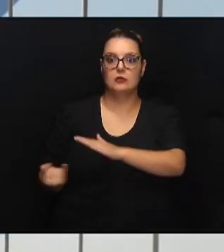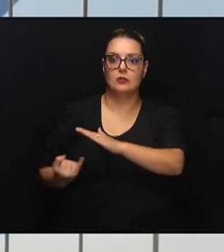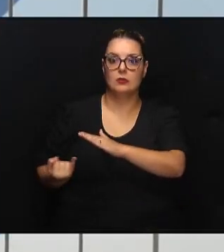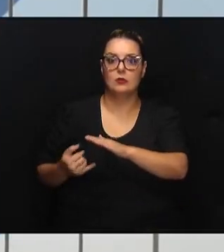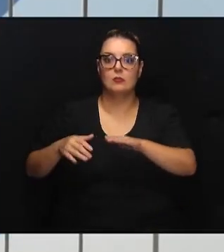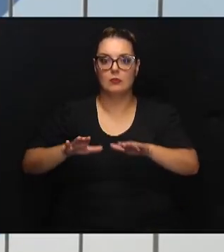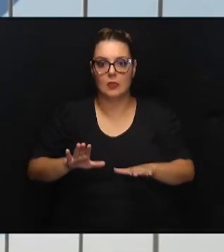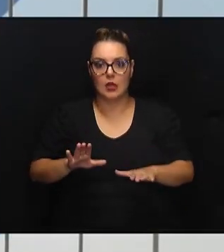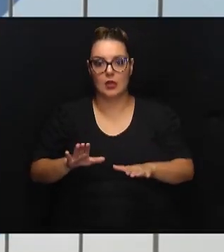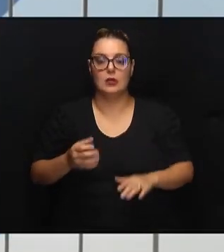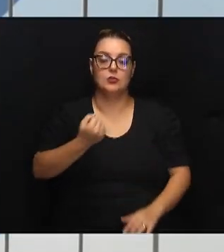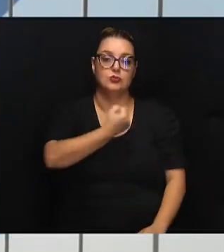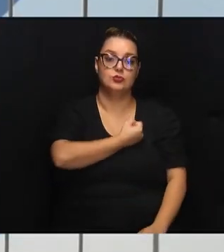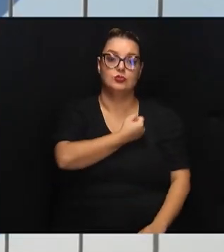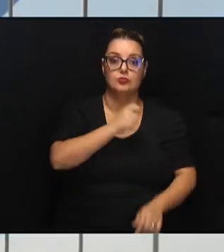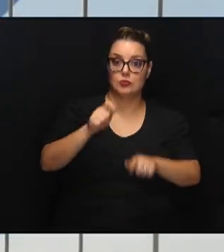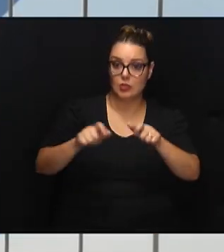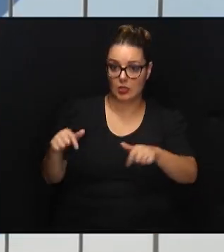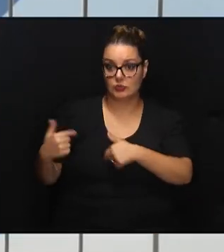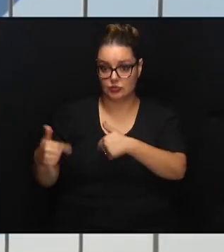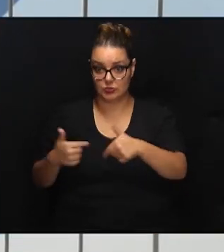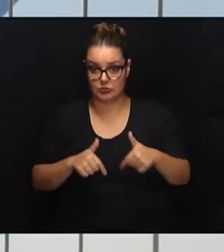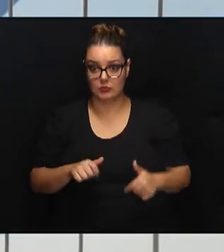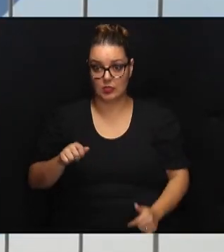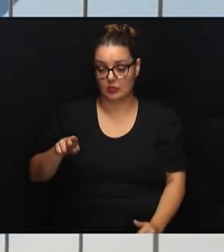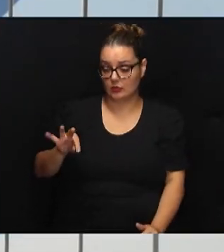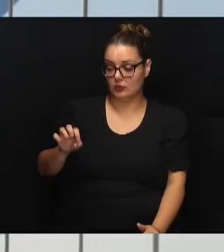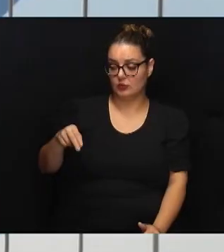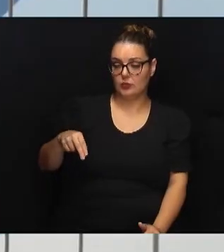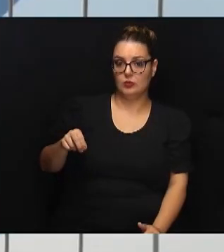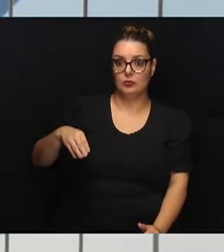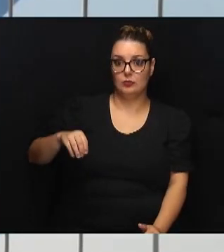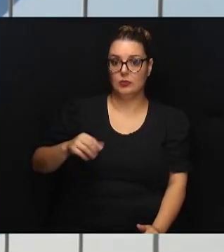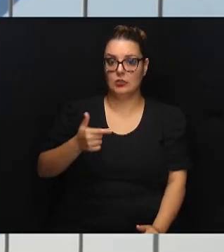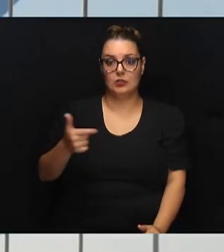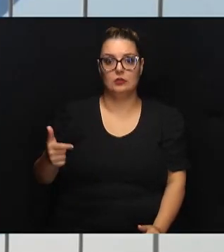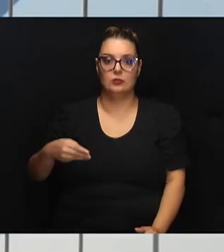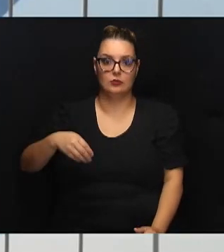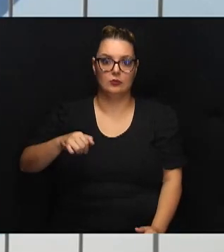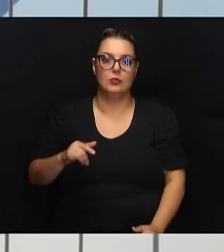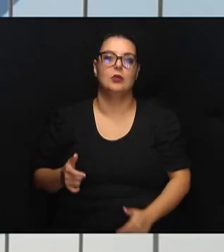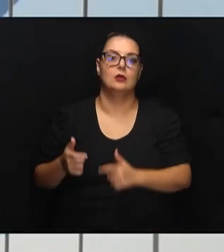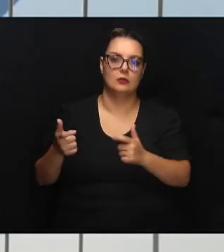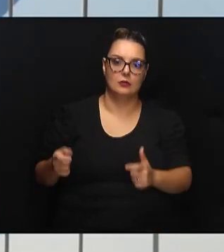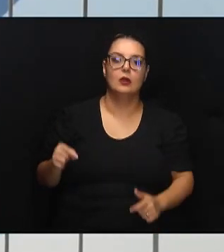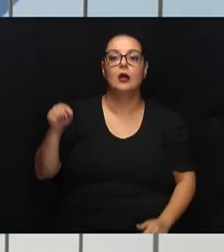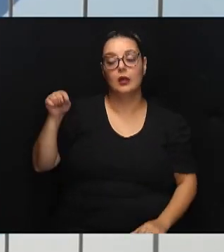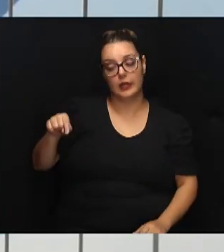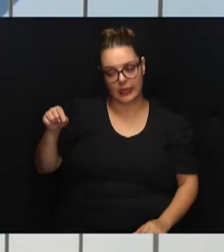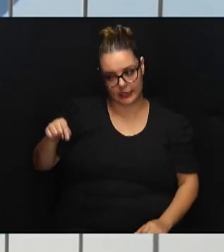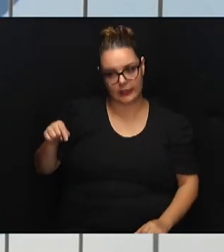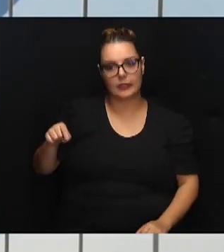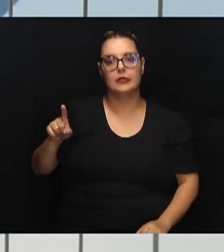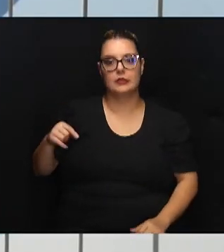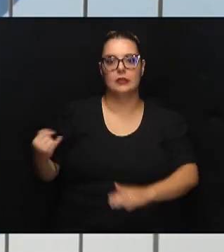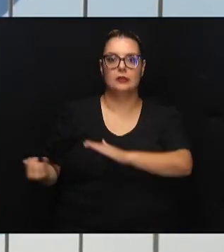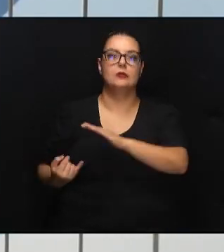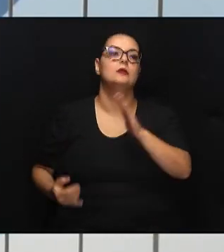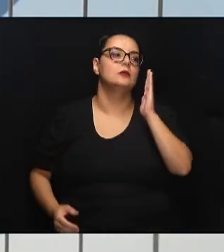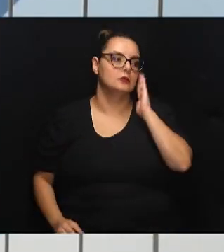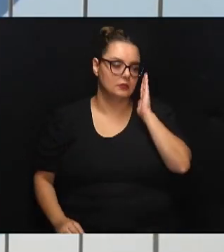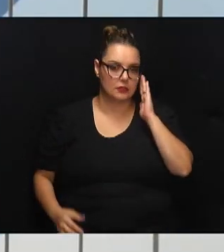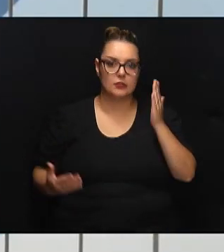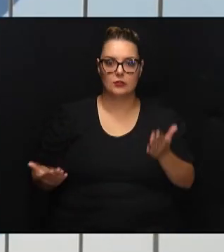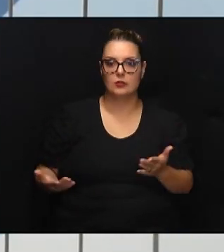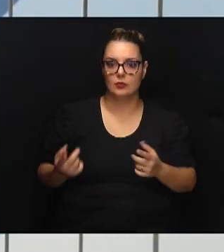que o número de pessoas de trabalho autônomo que não tem o MEI é muito grande. Entendi. E aí esse trabalho é informal. Entendi. E aí,